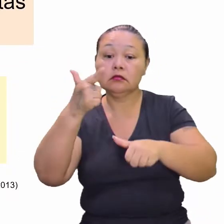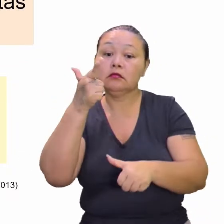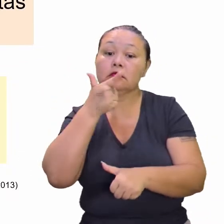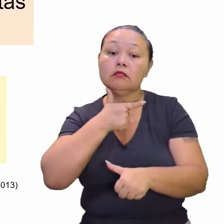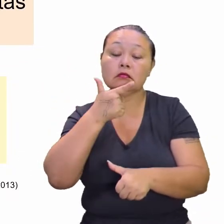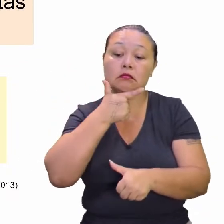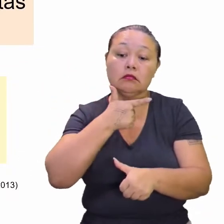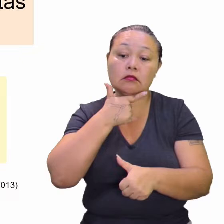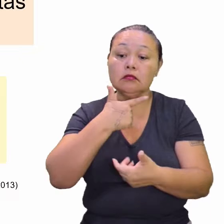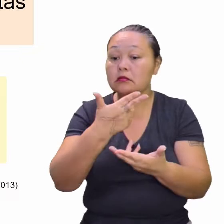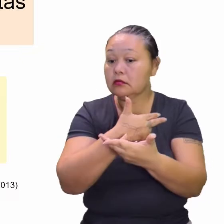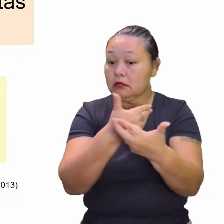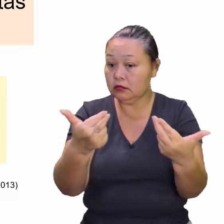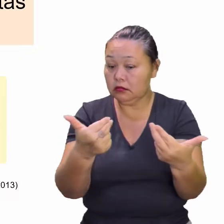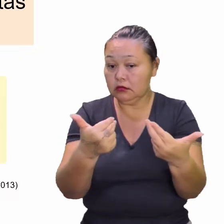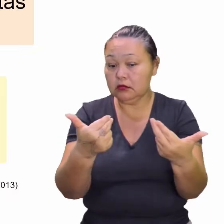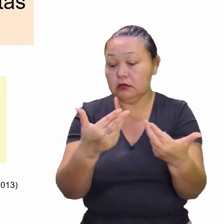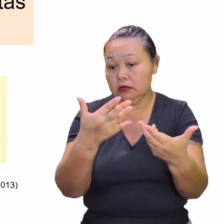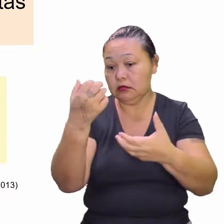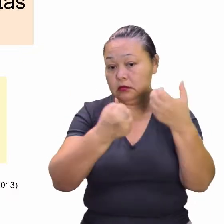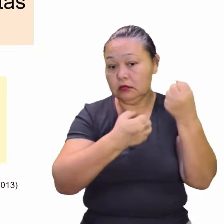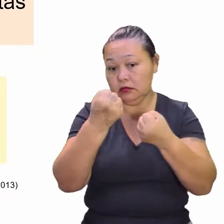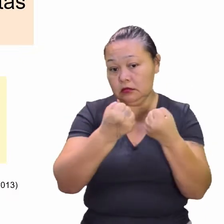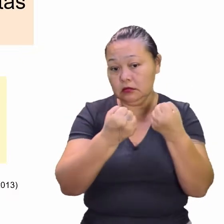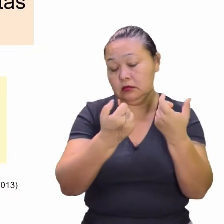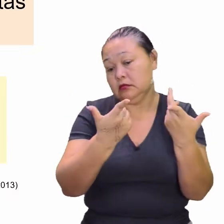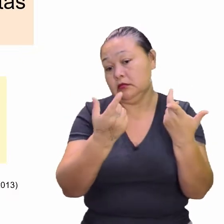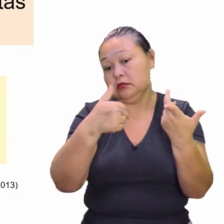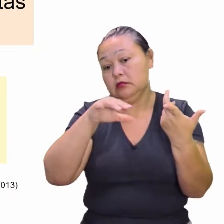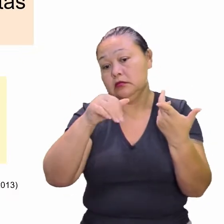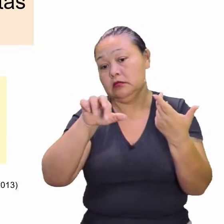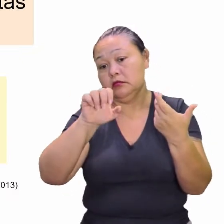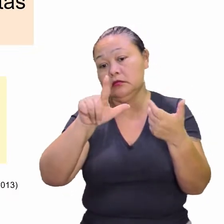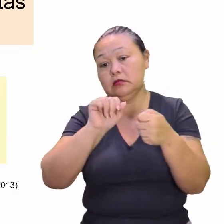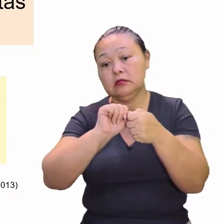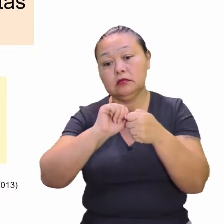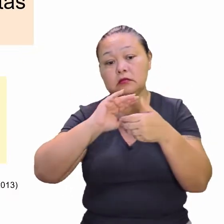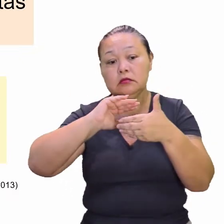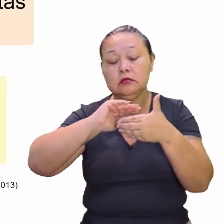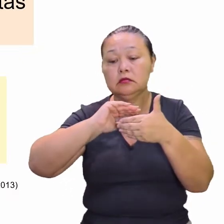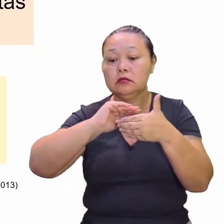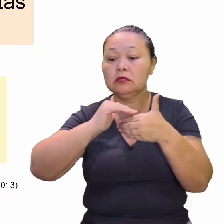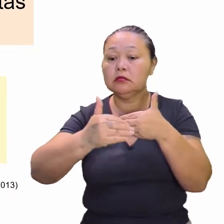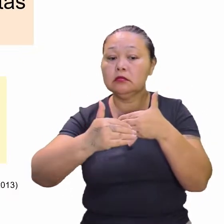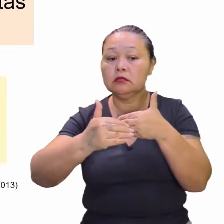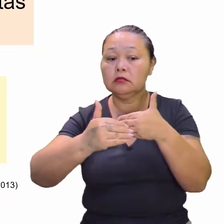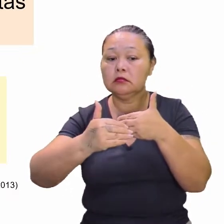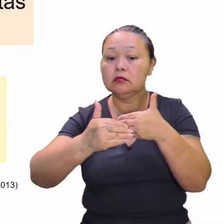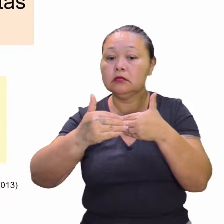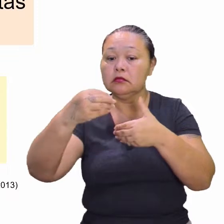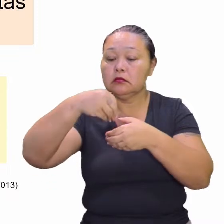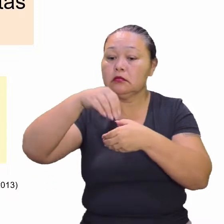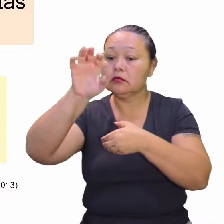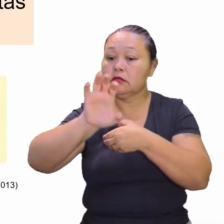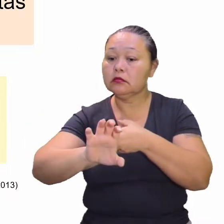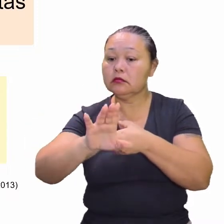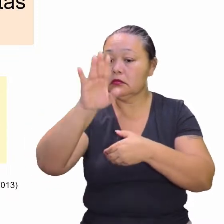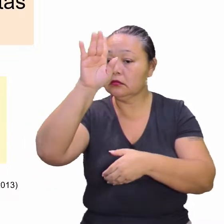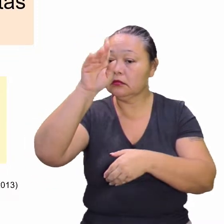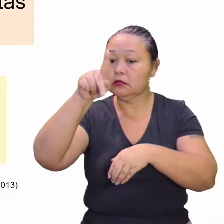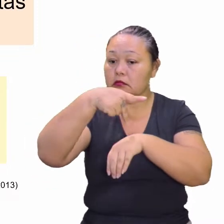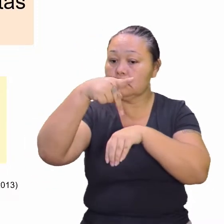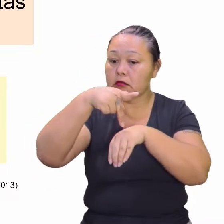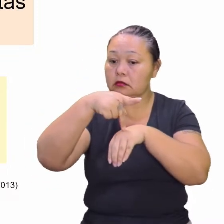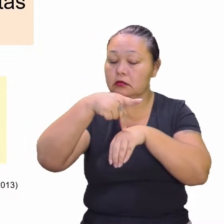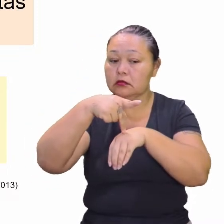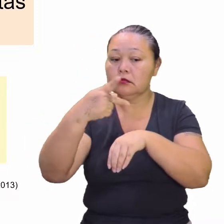é transformado em produtos que são derivados do leite, como queijo, mussarela, que são comercializados no centro-sul do